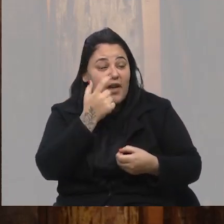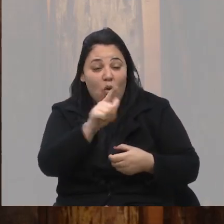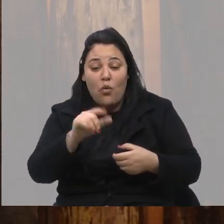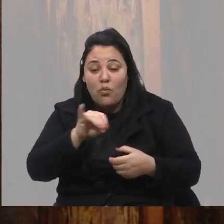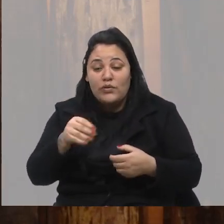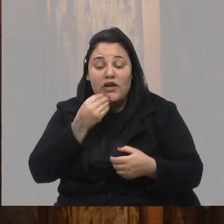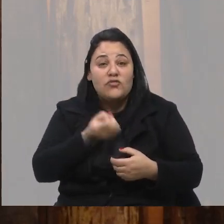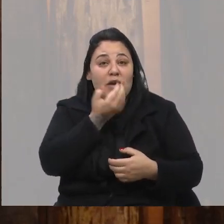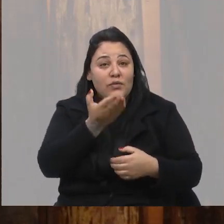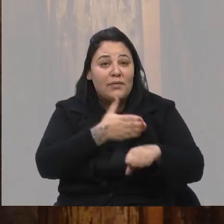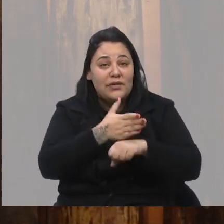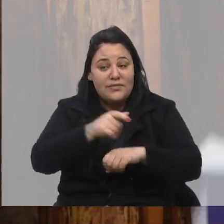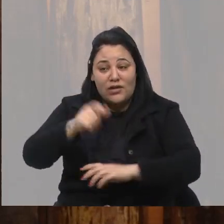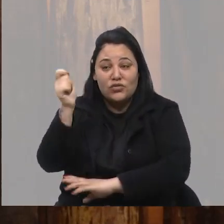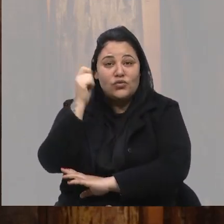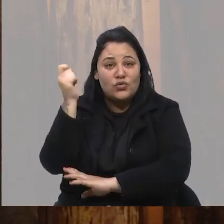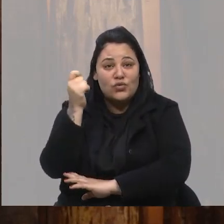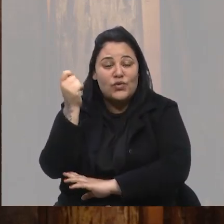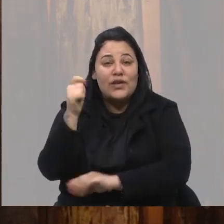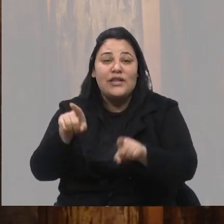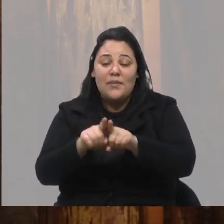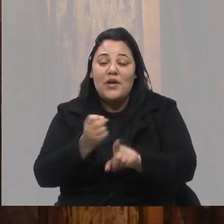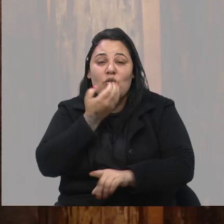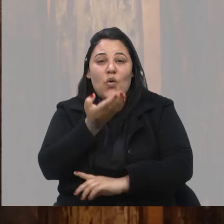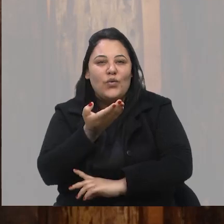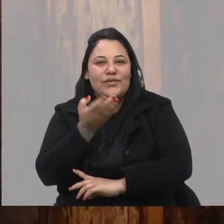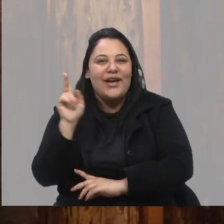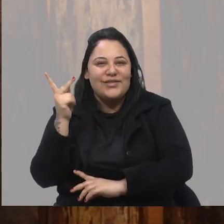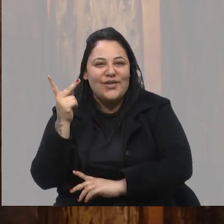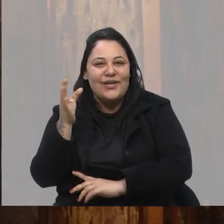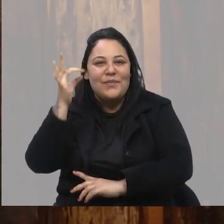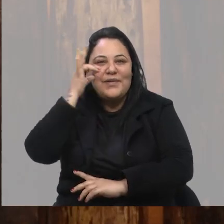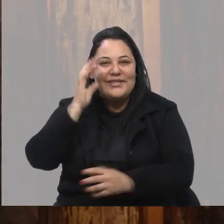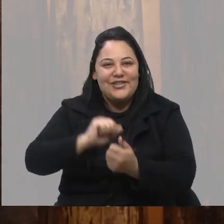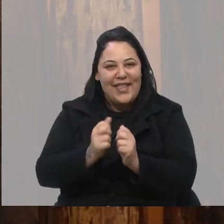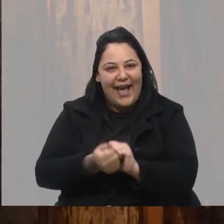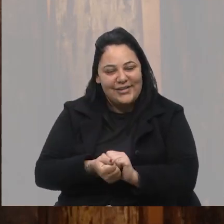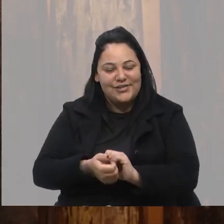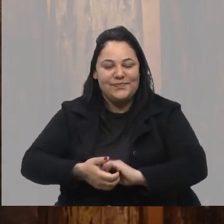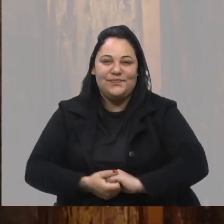que também faziam parte do Rio Grande do Sul e que também contam a história e que estão presentes aí